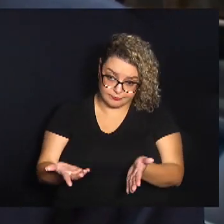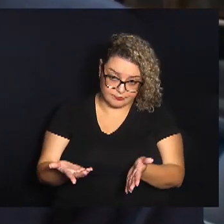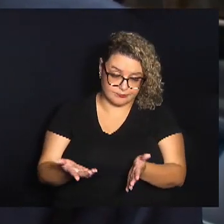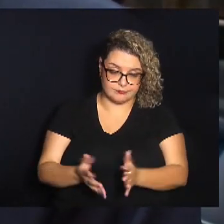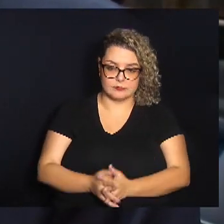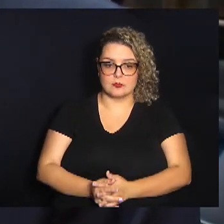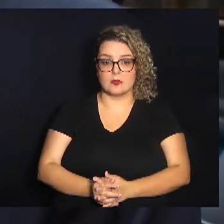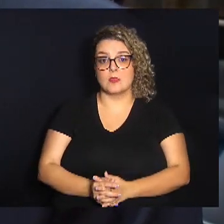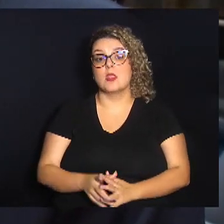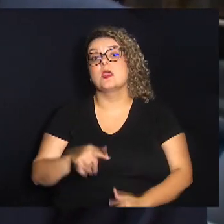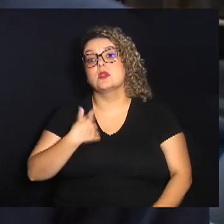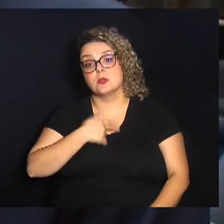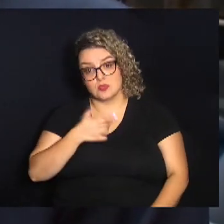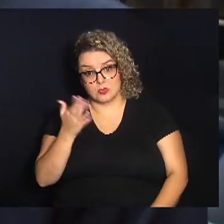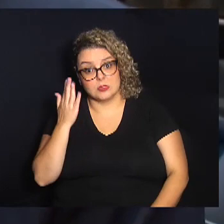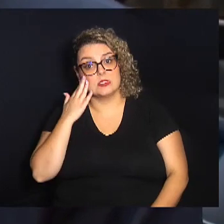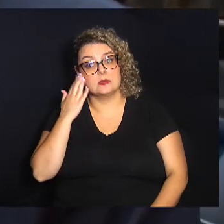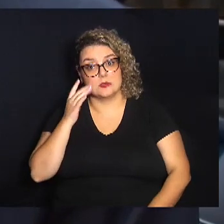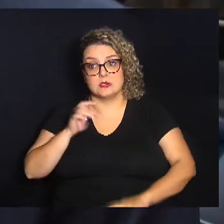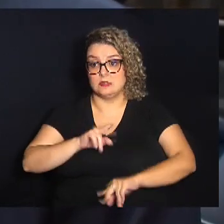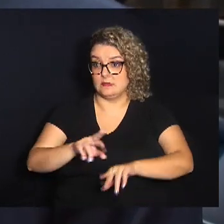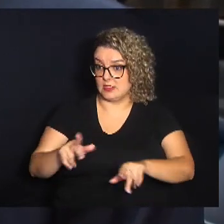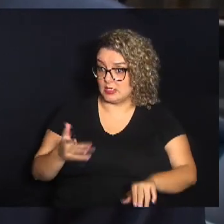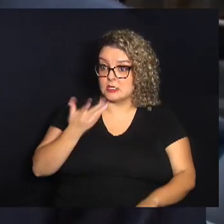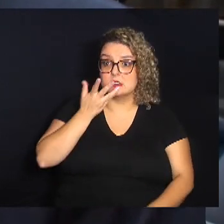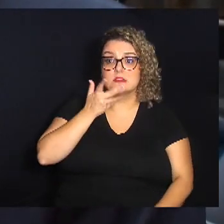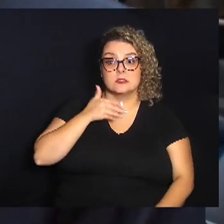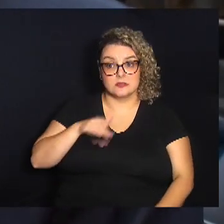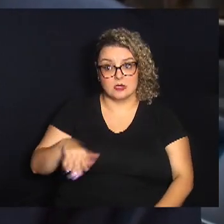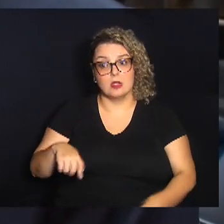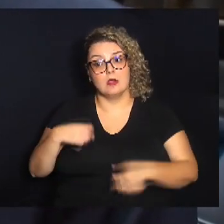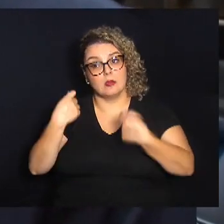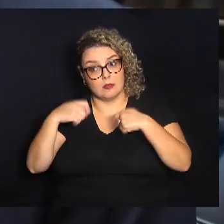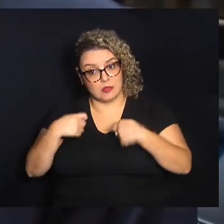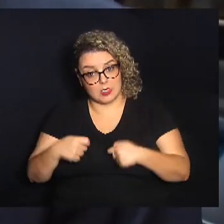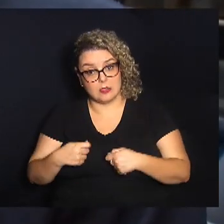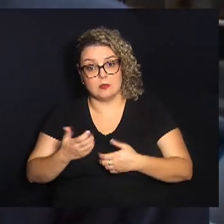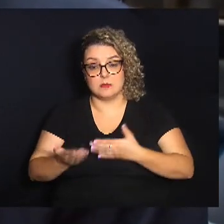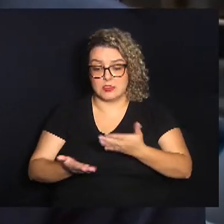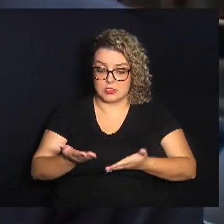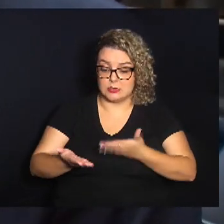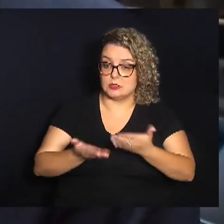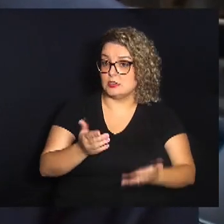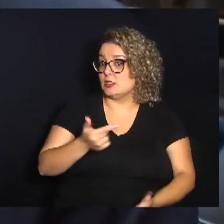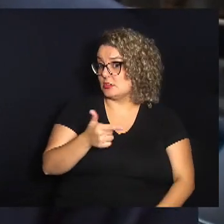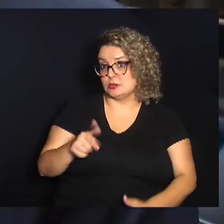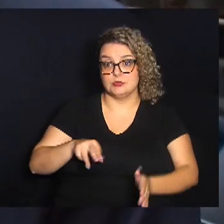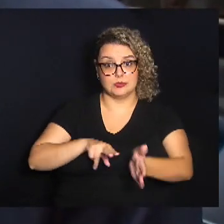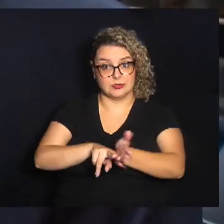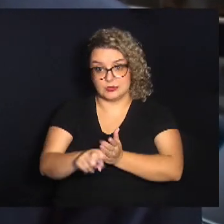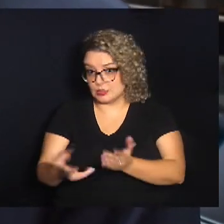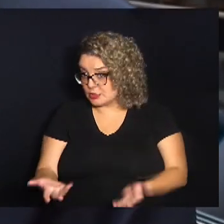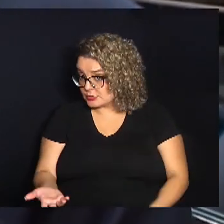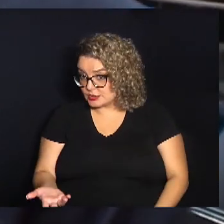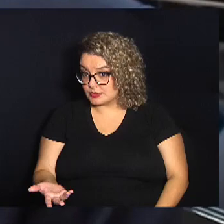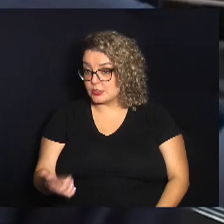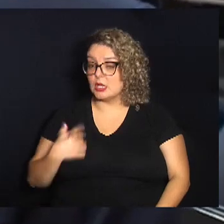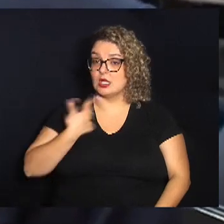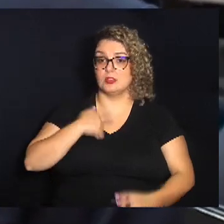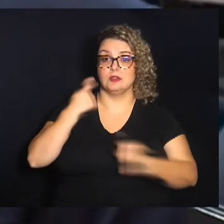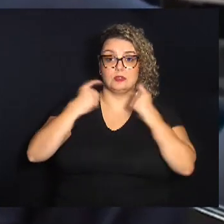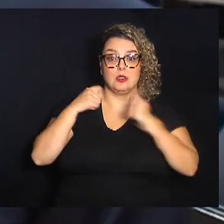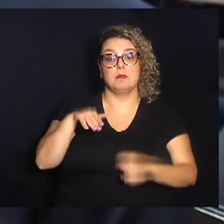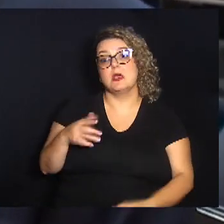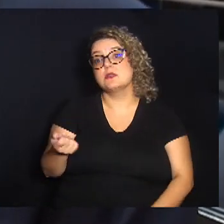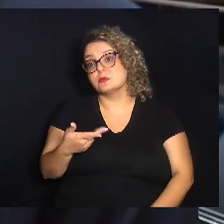nós sabemos que existem muitas crianças que precisam desses cuidados, que não têm um diagnóstico. Então a nossa preocupação vai além